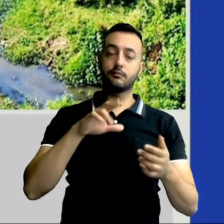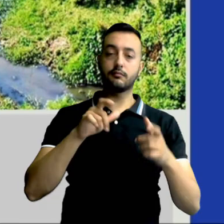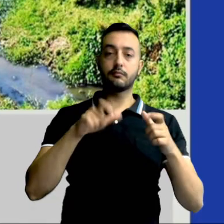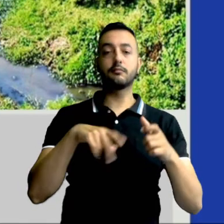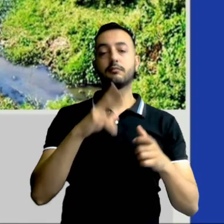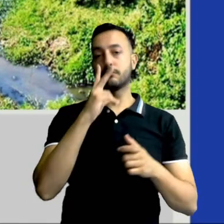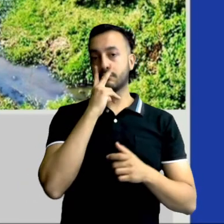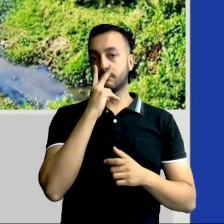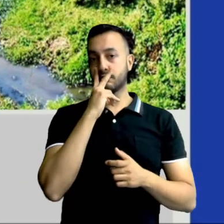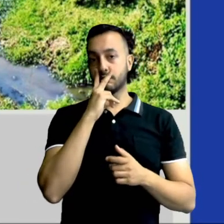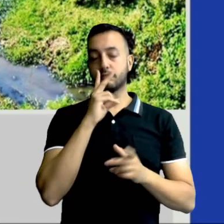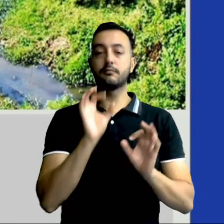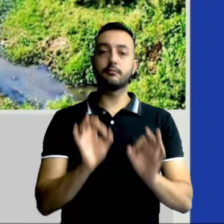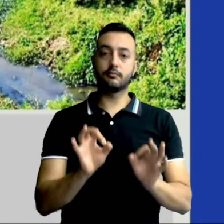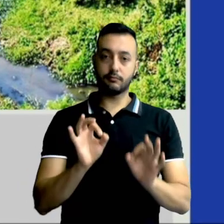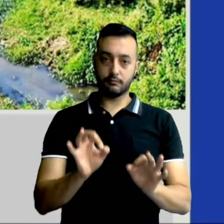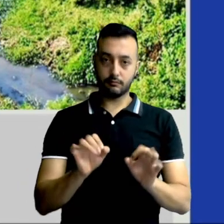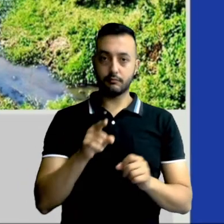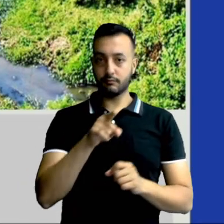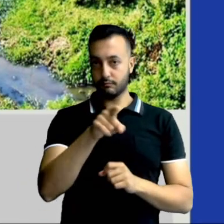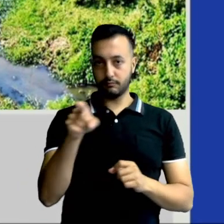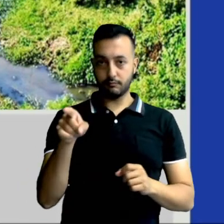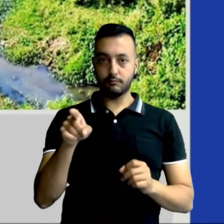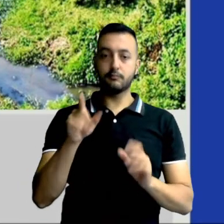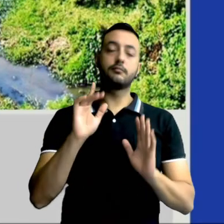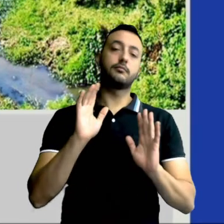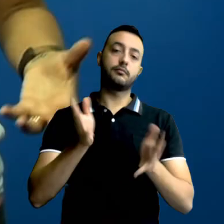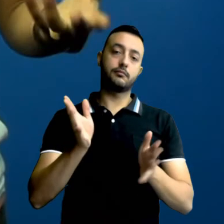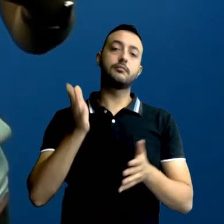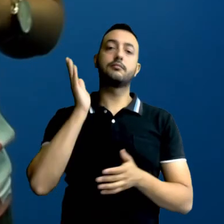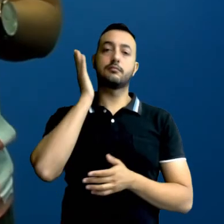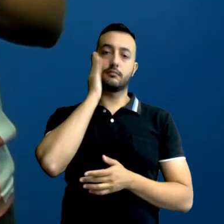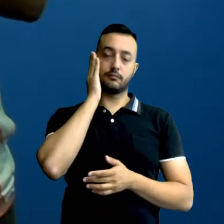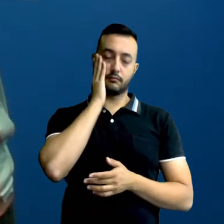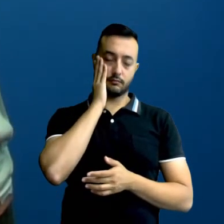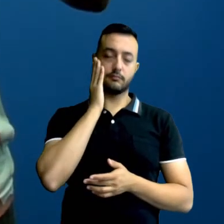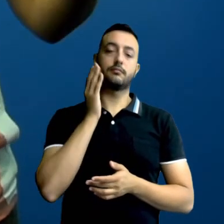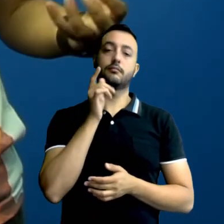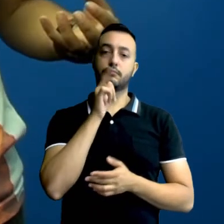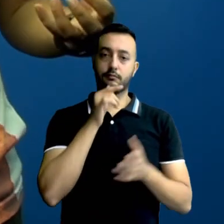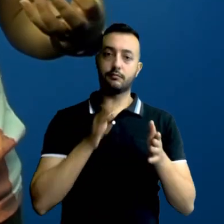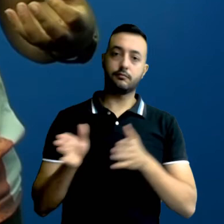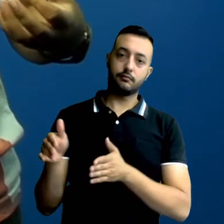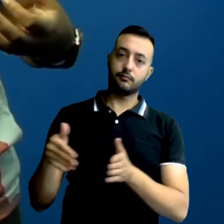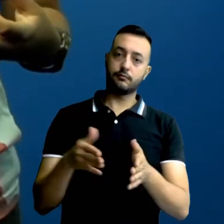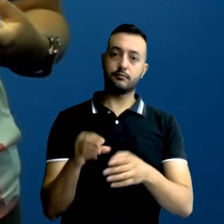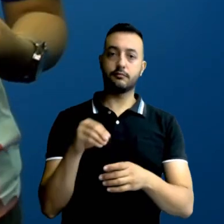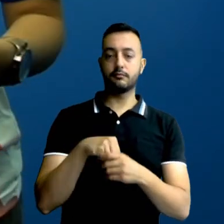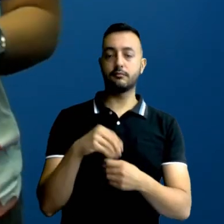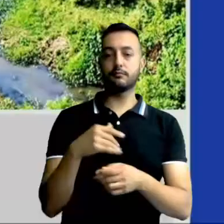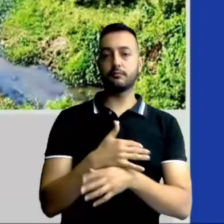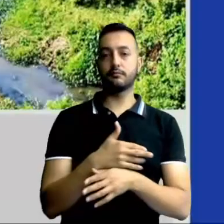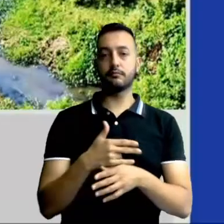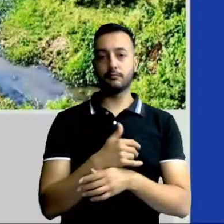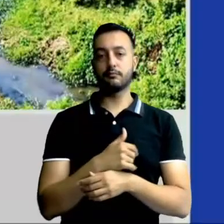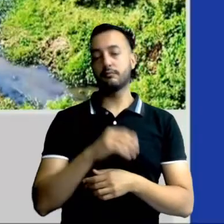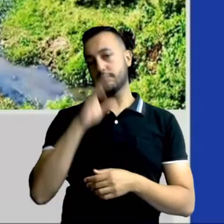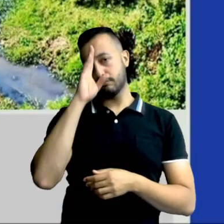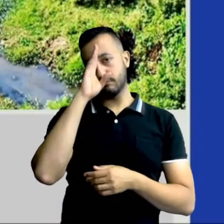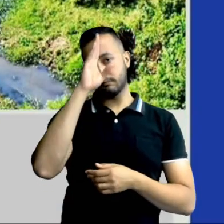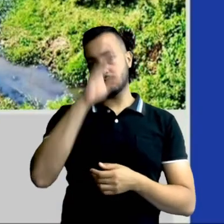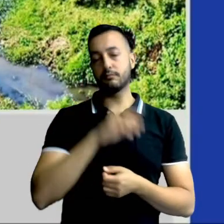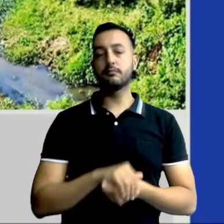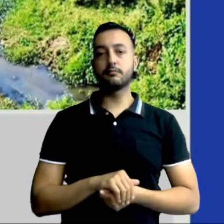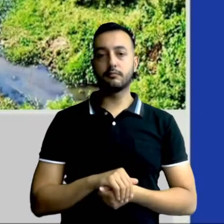da Vitória de Santo Antão tenho certeza que você já consegue identificar o curso desse Rio dentro na nossa cidade que é o